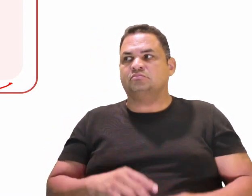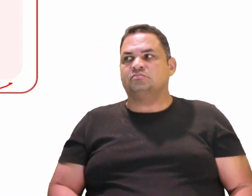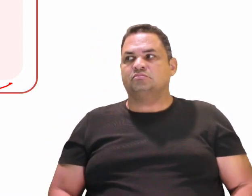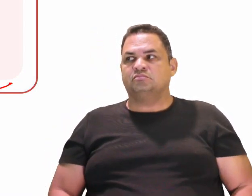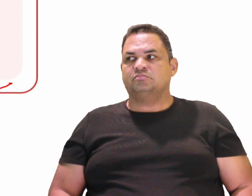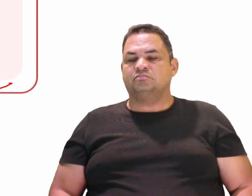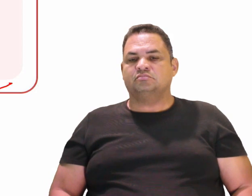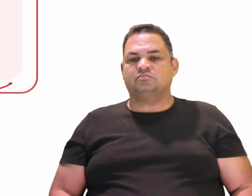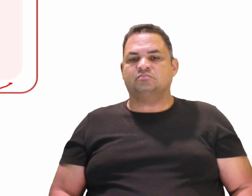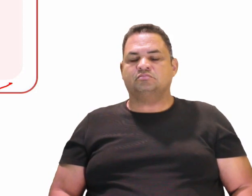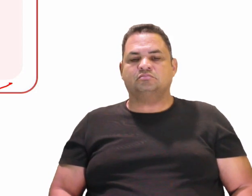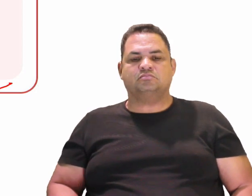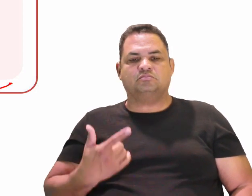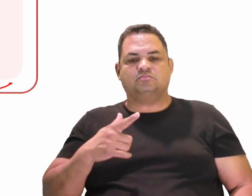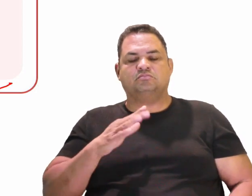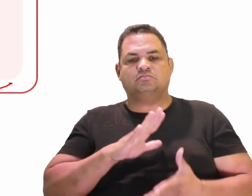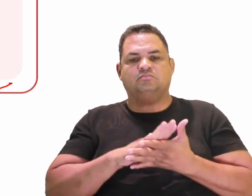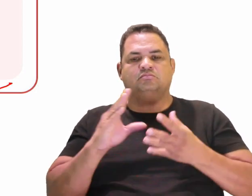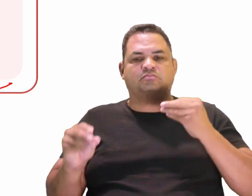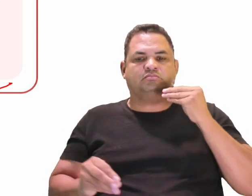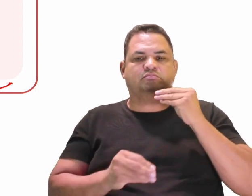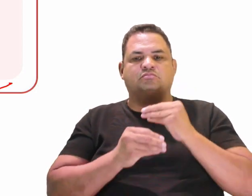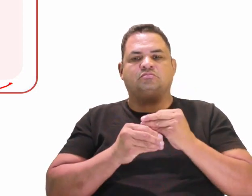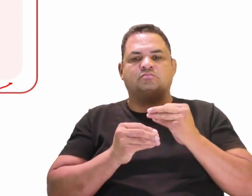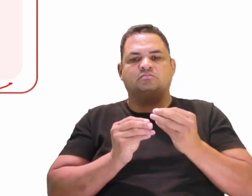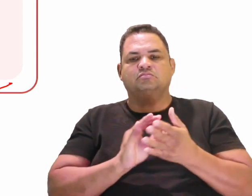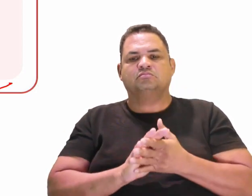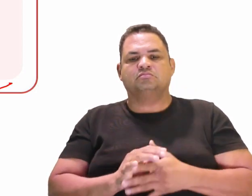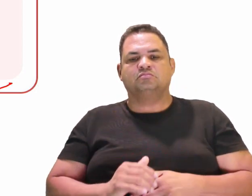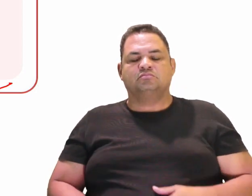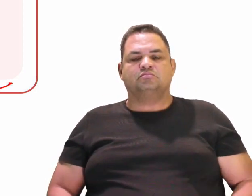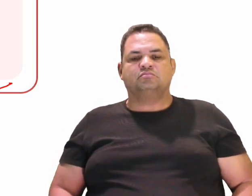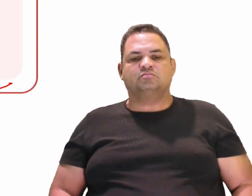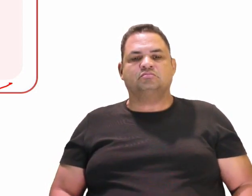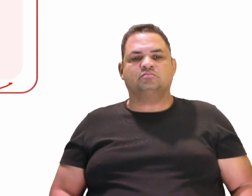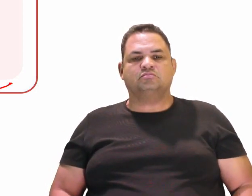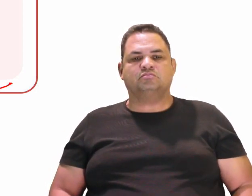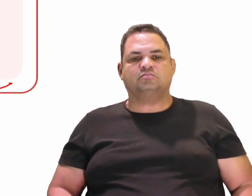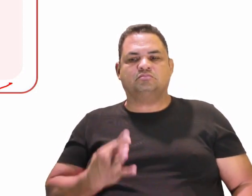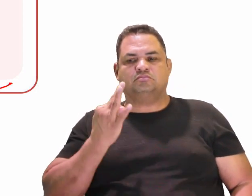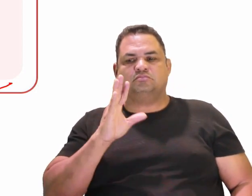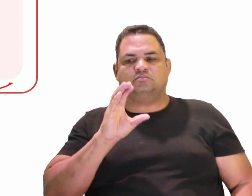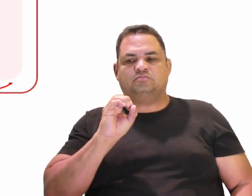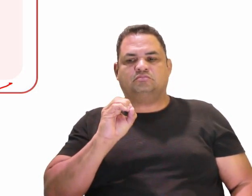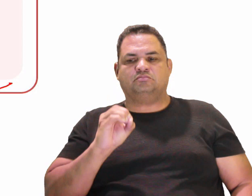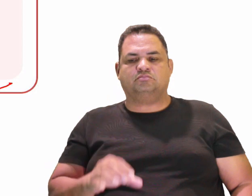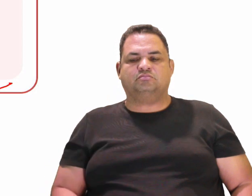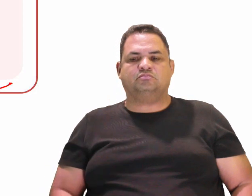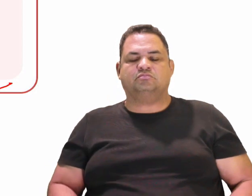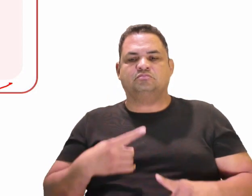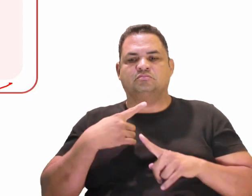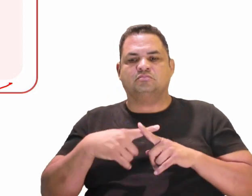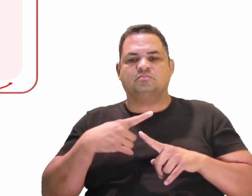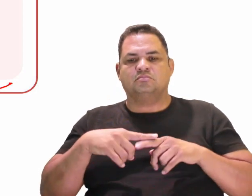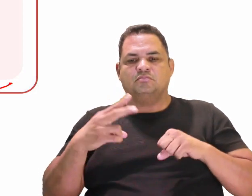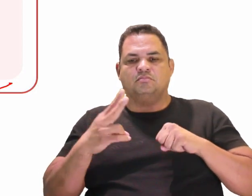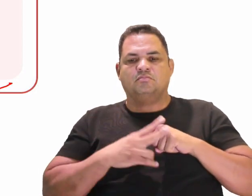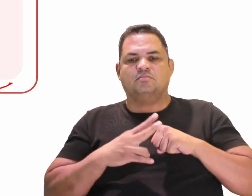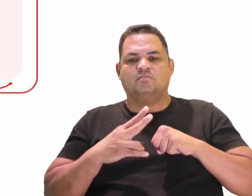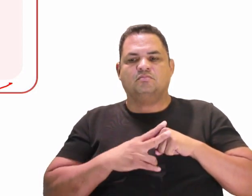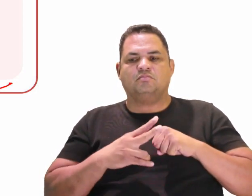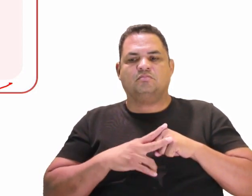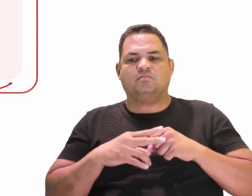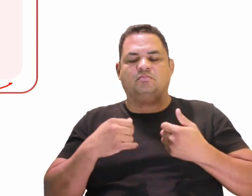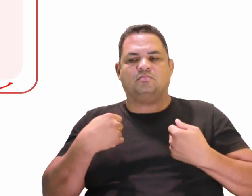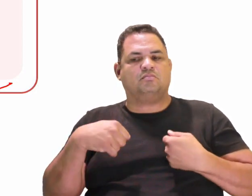E esse verbo ele não vem acrescido da partícula negativa ou da partícula to. Porque o verbo modal você